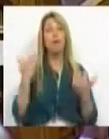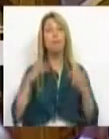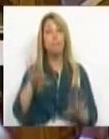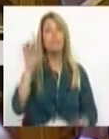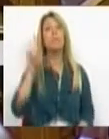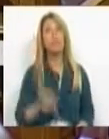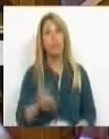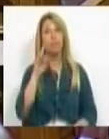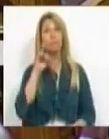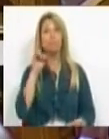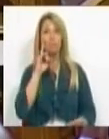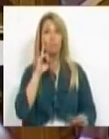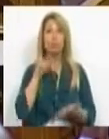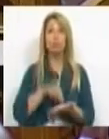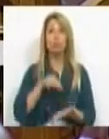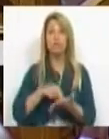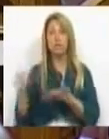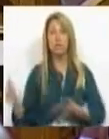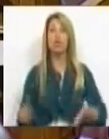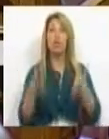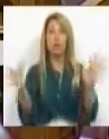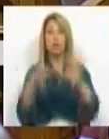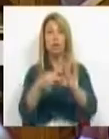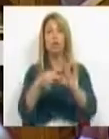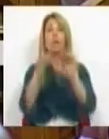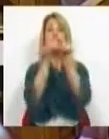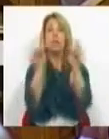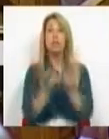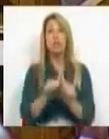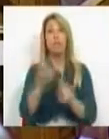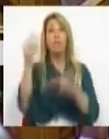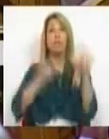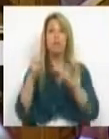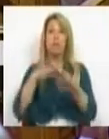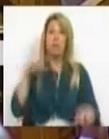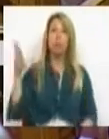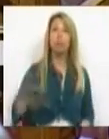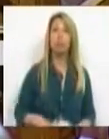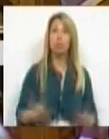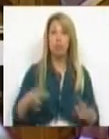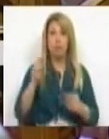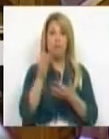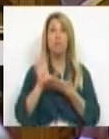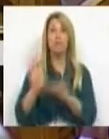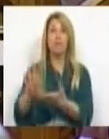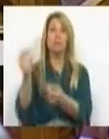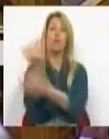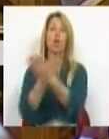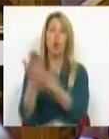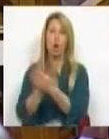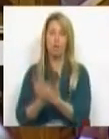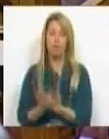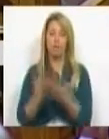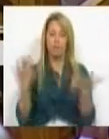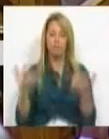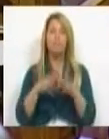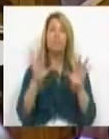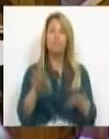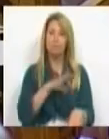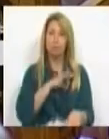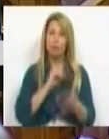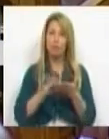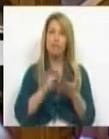preservar a sua posição estratégica no sistema financeiro português e no financiamento à economia. Termino, Sr.